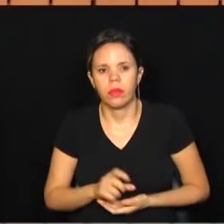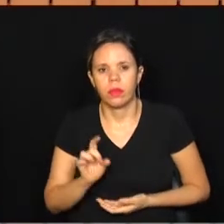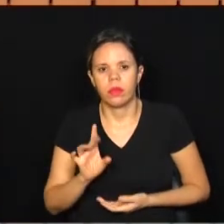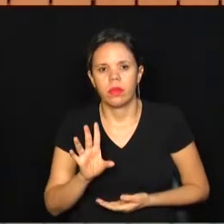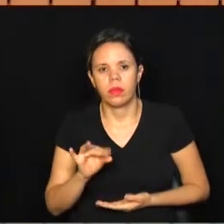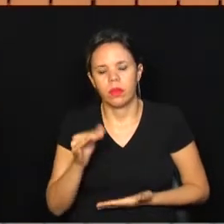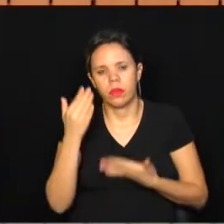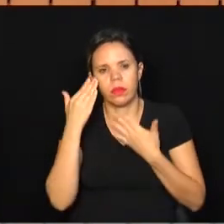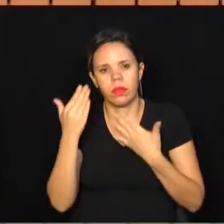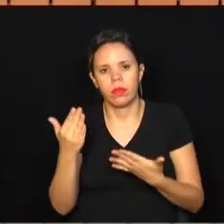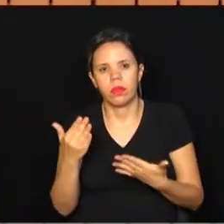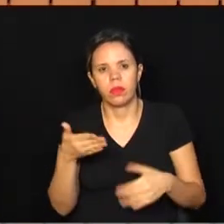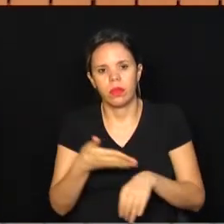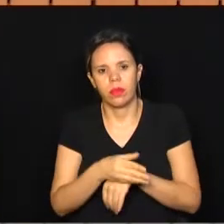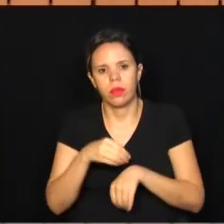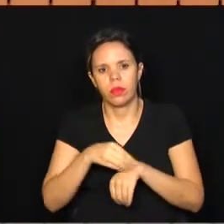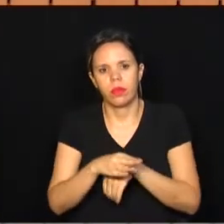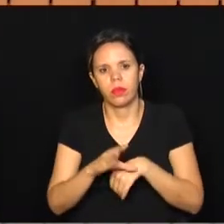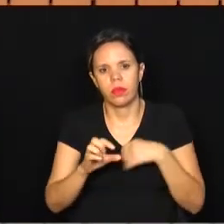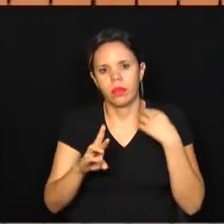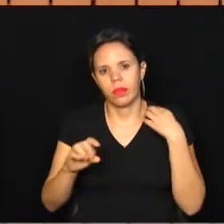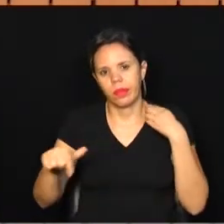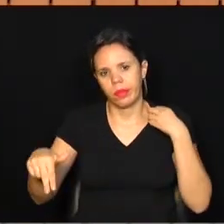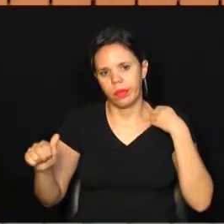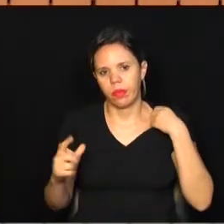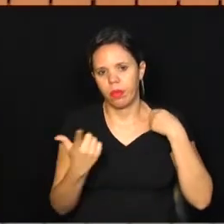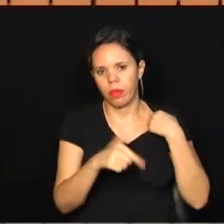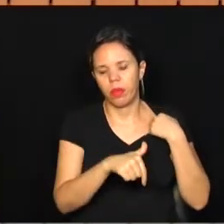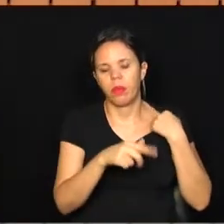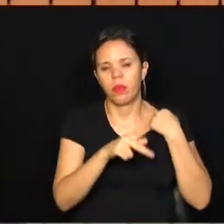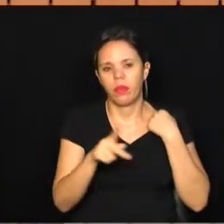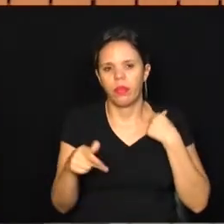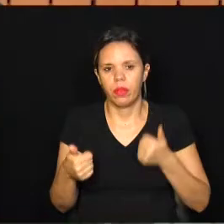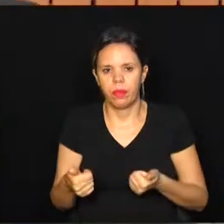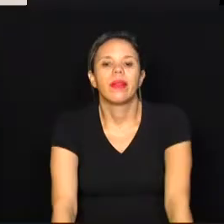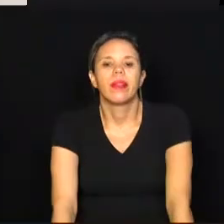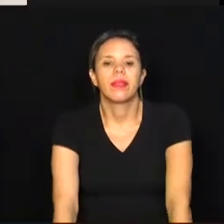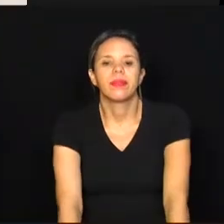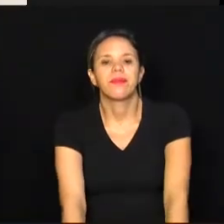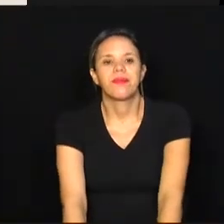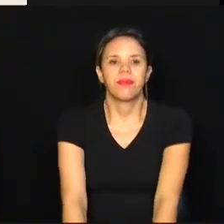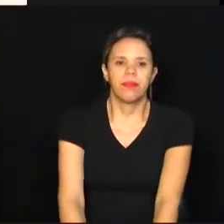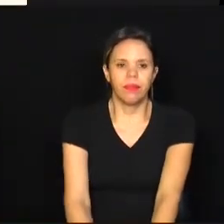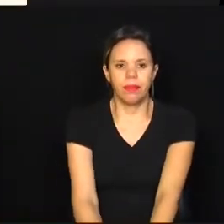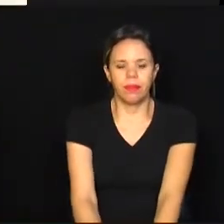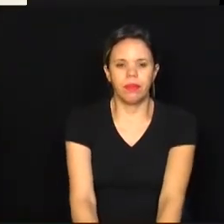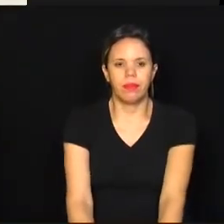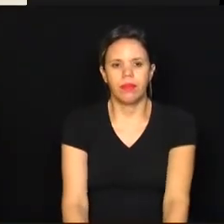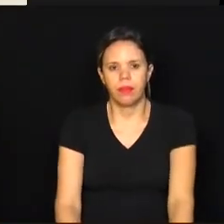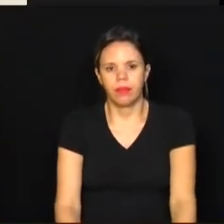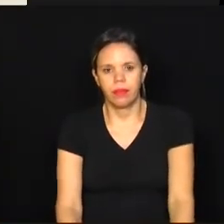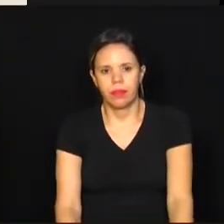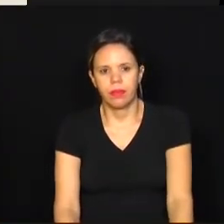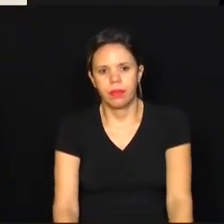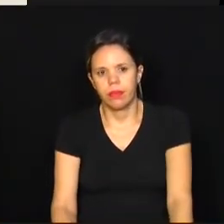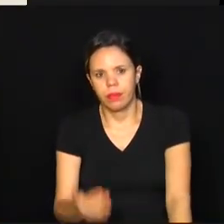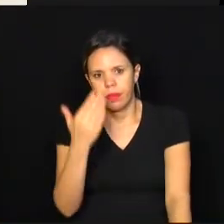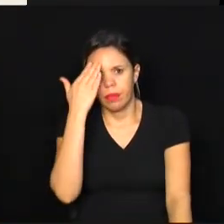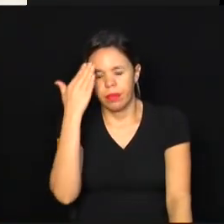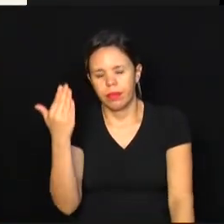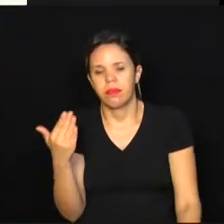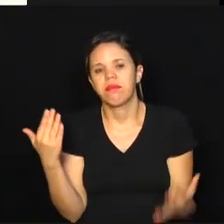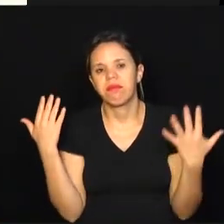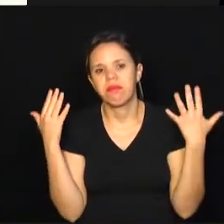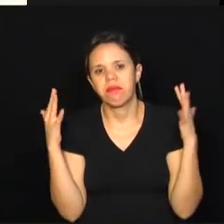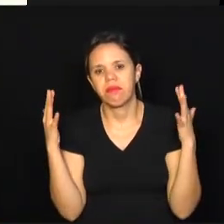quero agradecer. Então, passar primeiro a Carolina, depois a professora, pode ser? Bom, obrigada. Eu